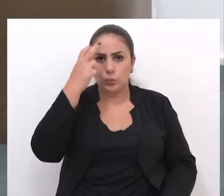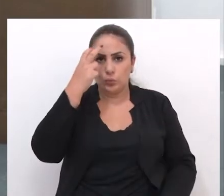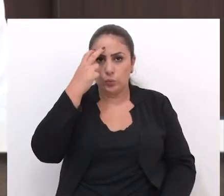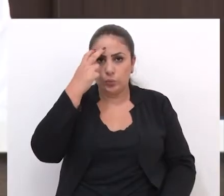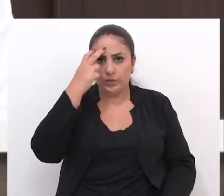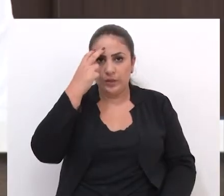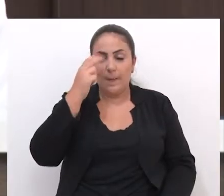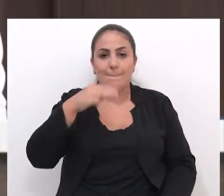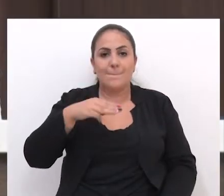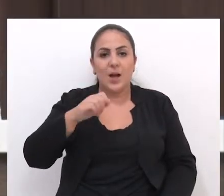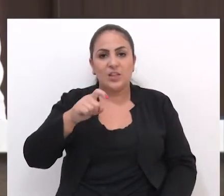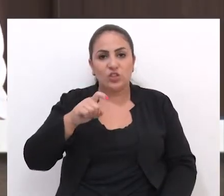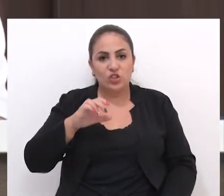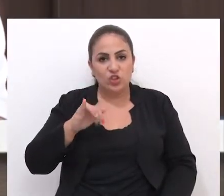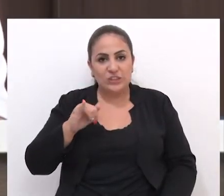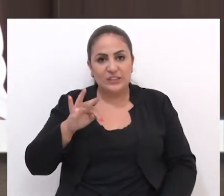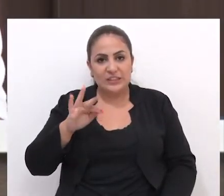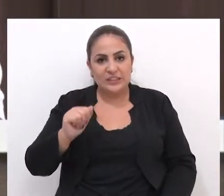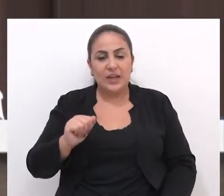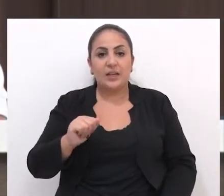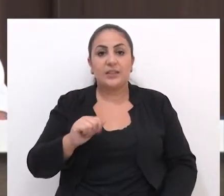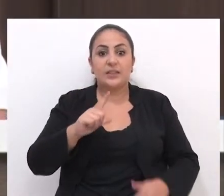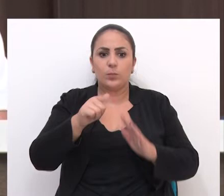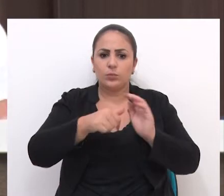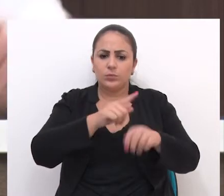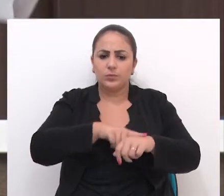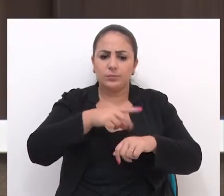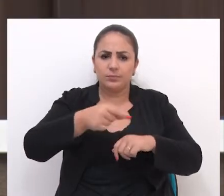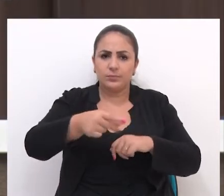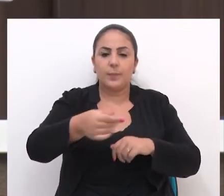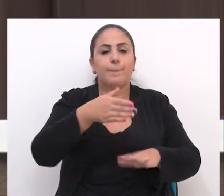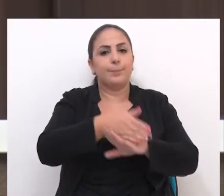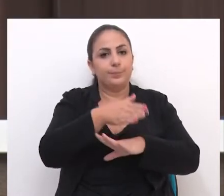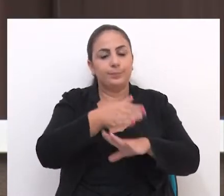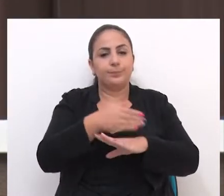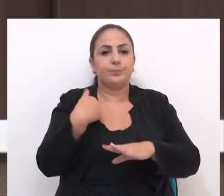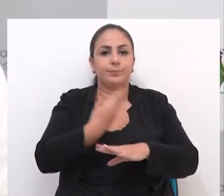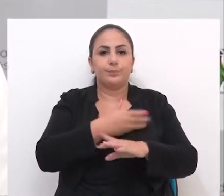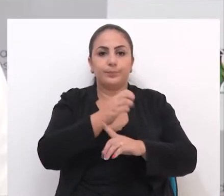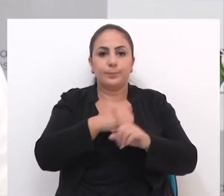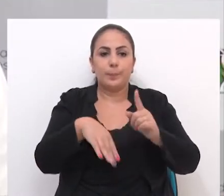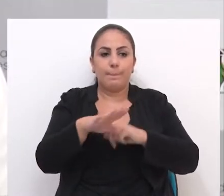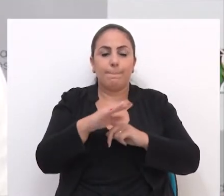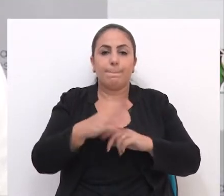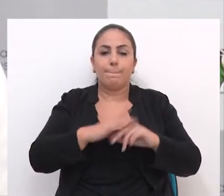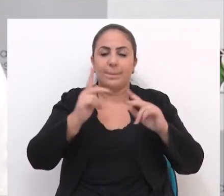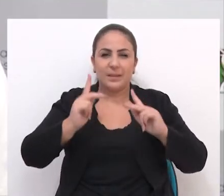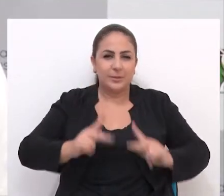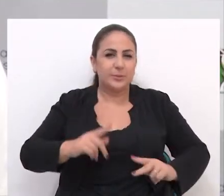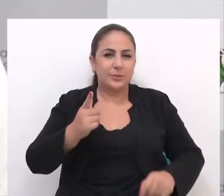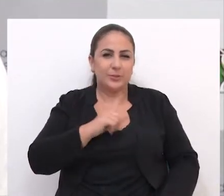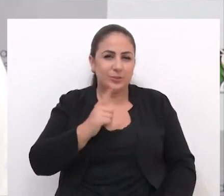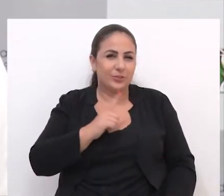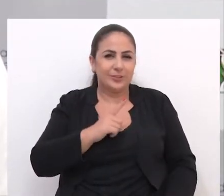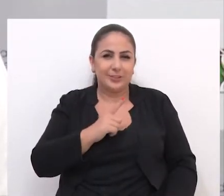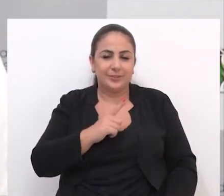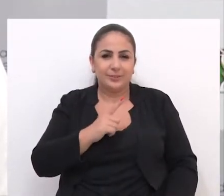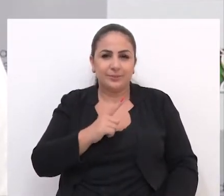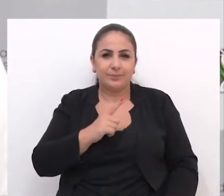que, mesmo com o passar do tempo, continua presente em nossa sociedade. As pessoas, elas